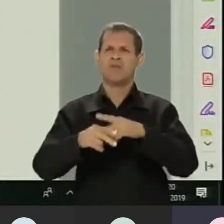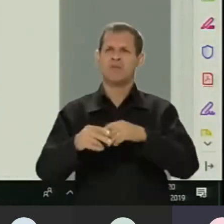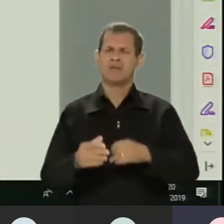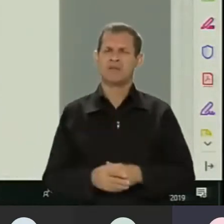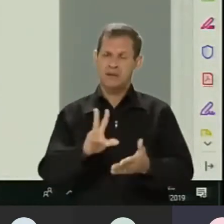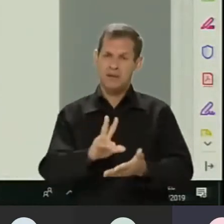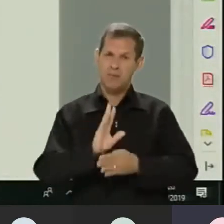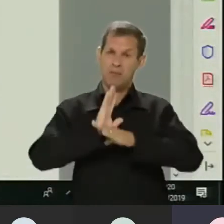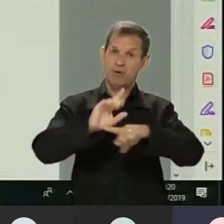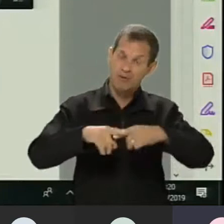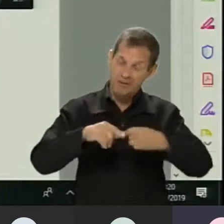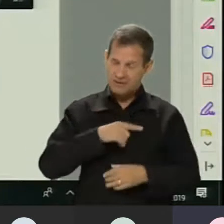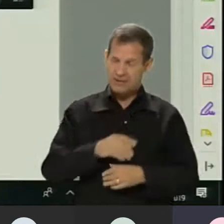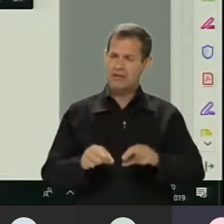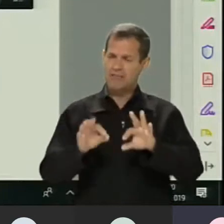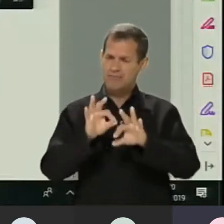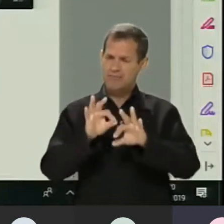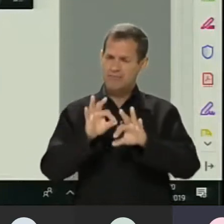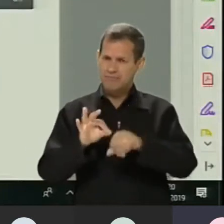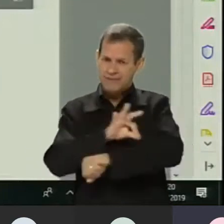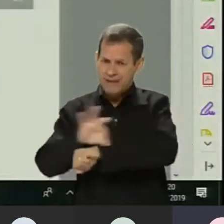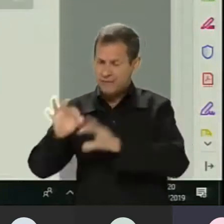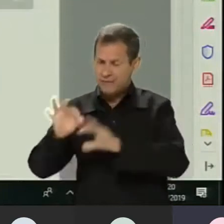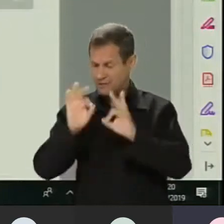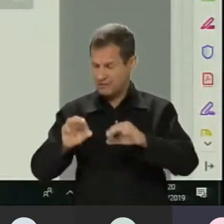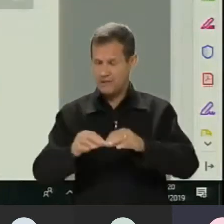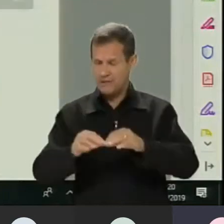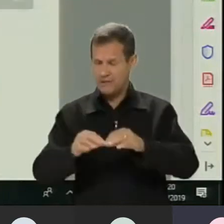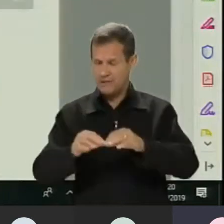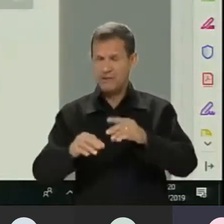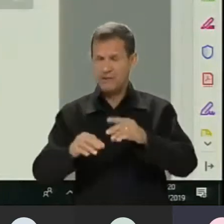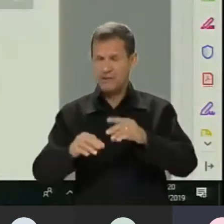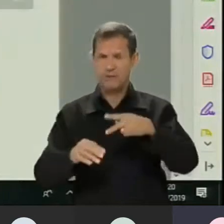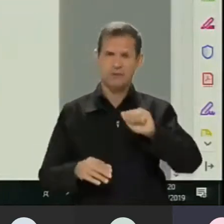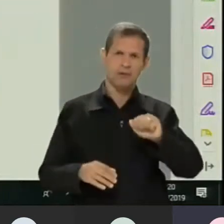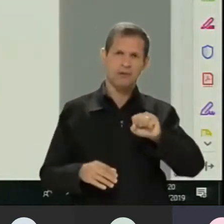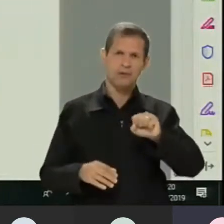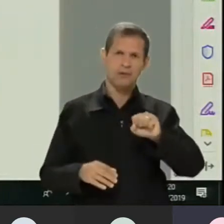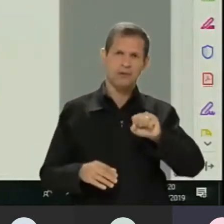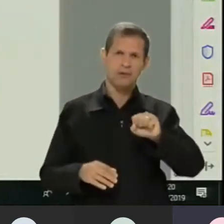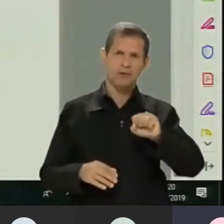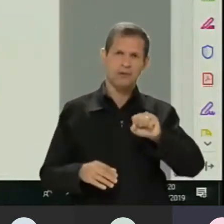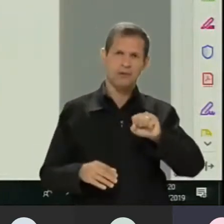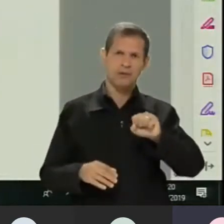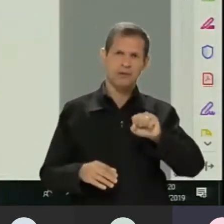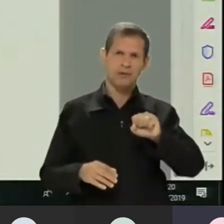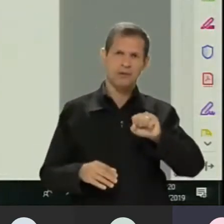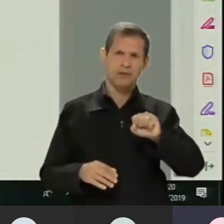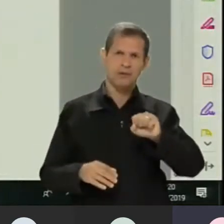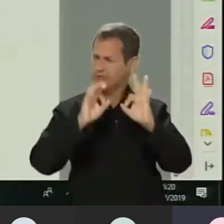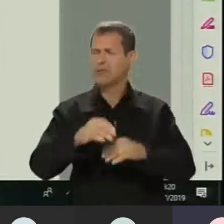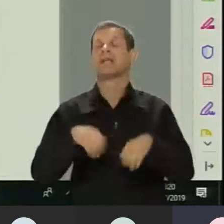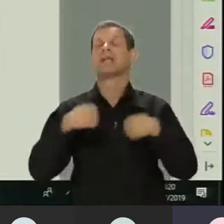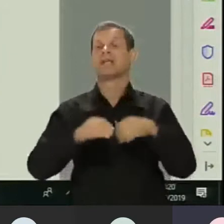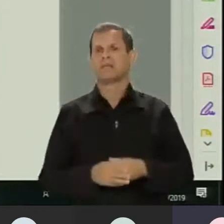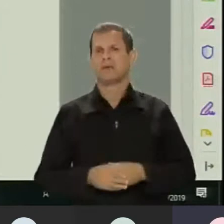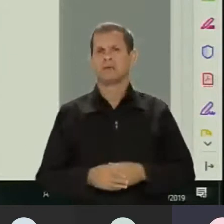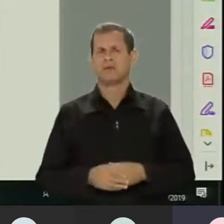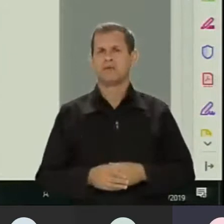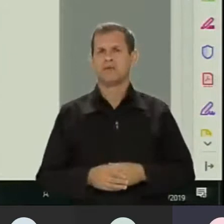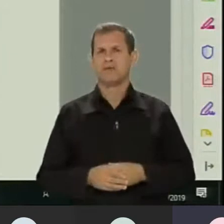algo ativo. Então, não. A arquitetura ela tem que sempre pensar dessa forma passiva, onde a própria edificação traga os benefícios que